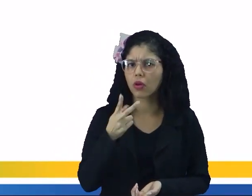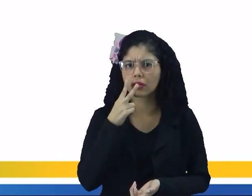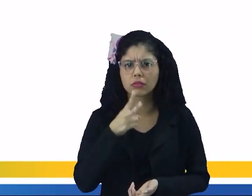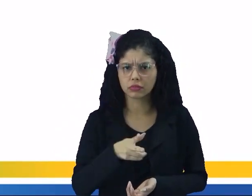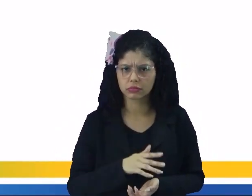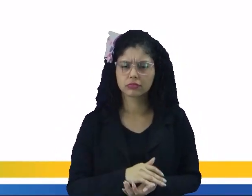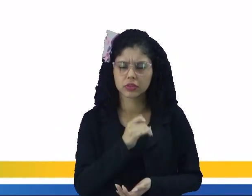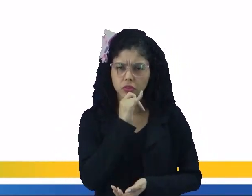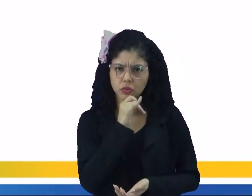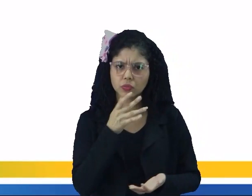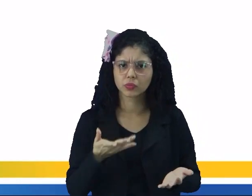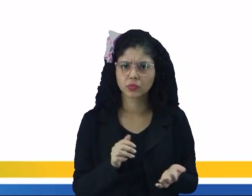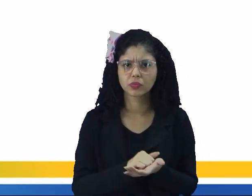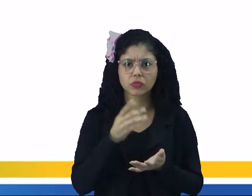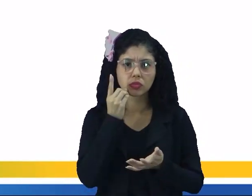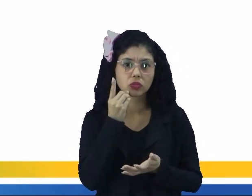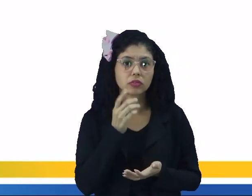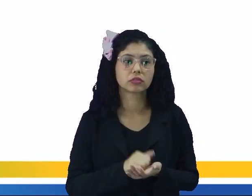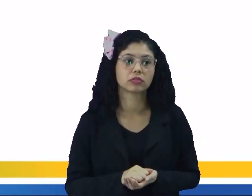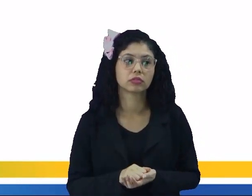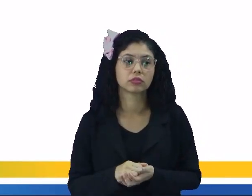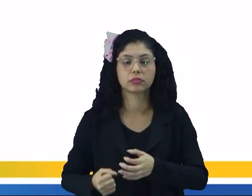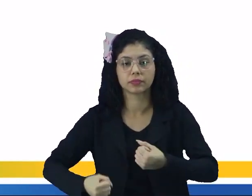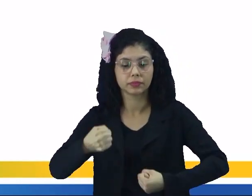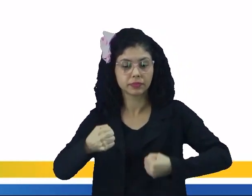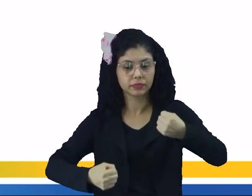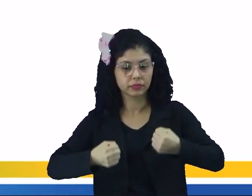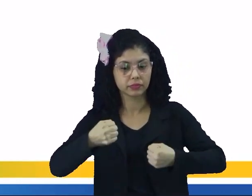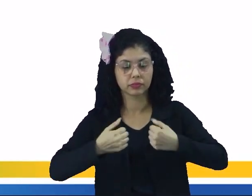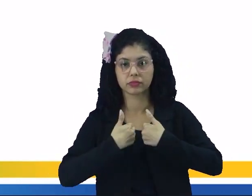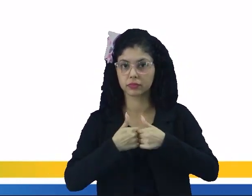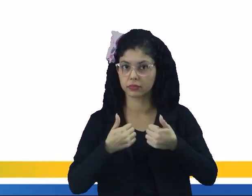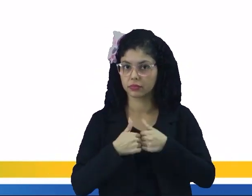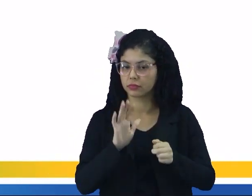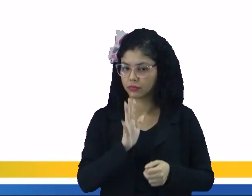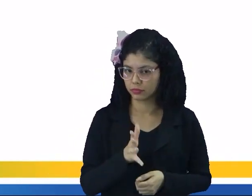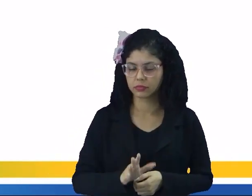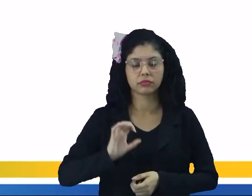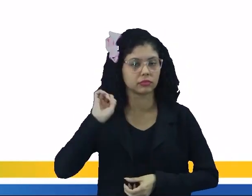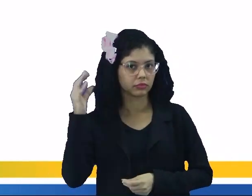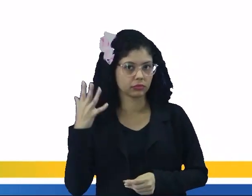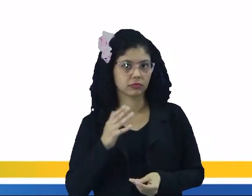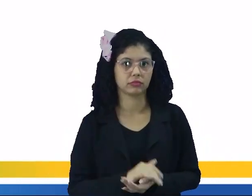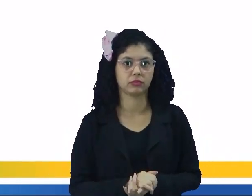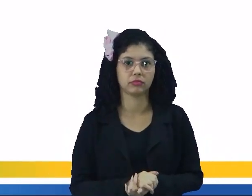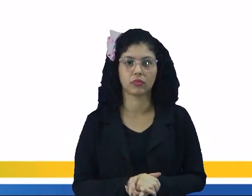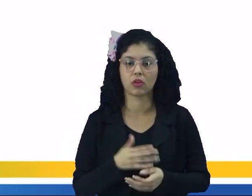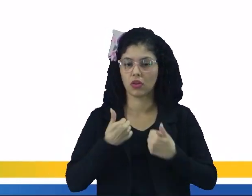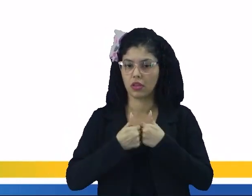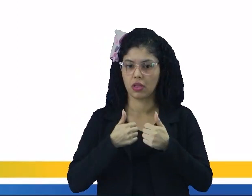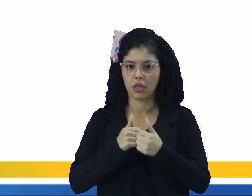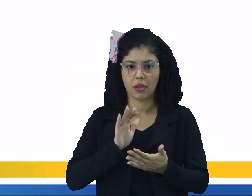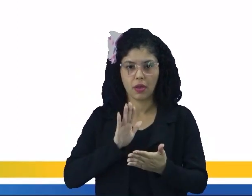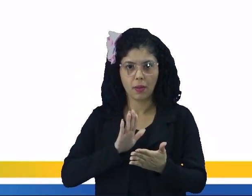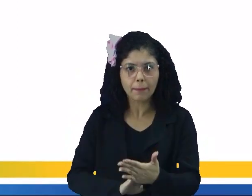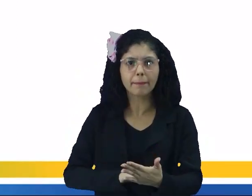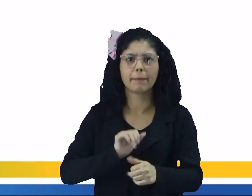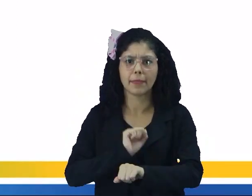que a gente vê no nosso dia a dia? Quem anda de carro, de ônibus, já deve ter acontecido. Quando o carro, o ônibus,